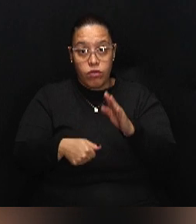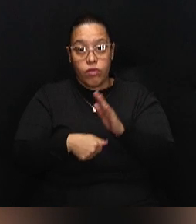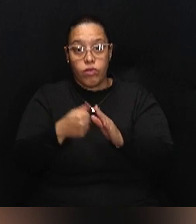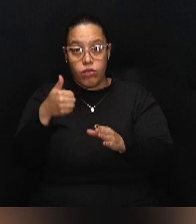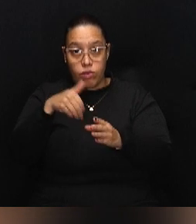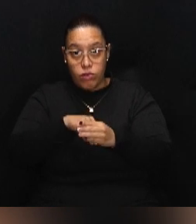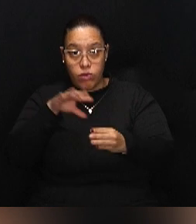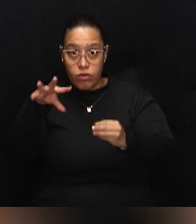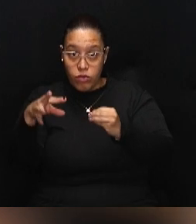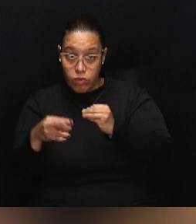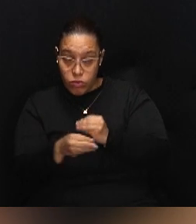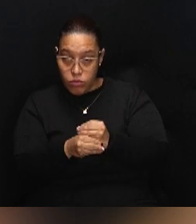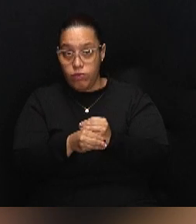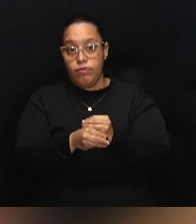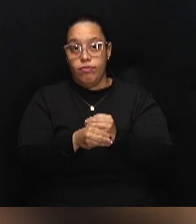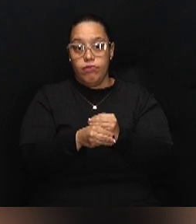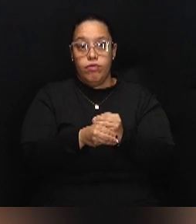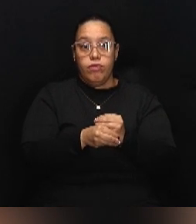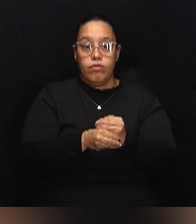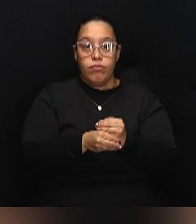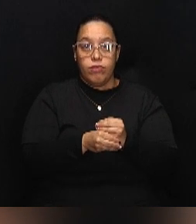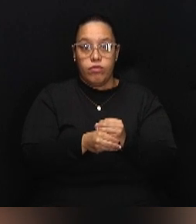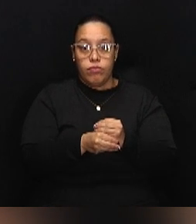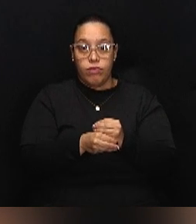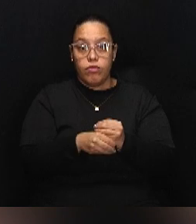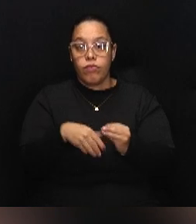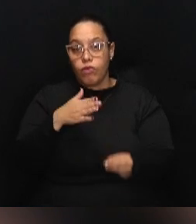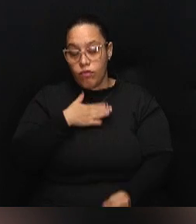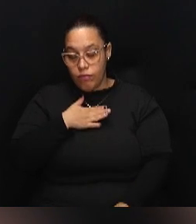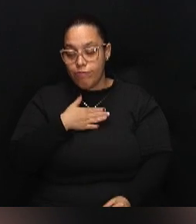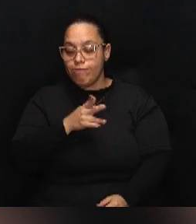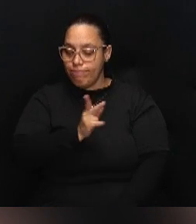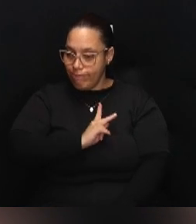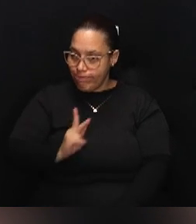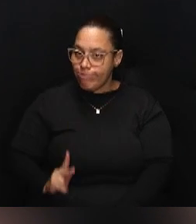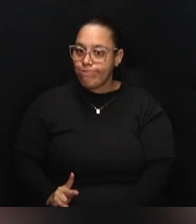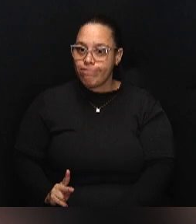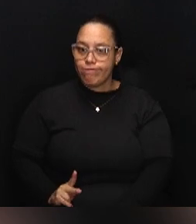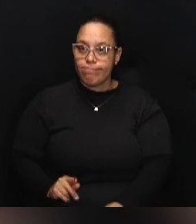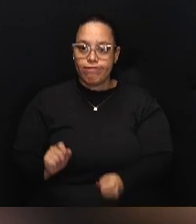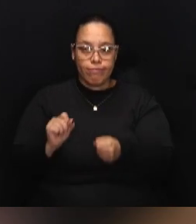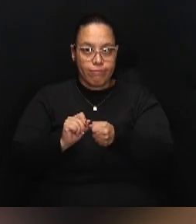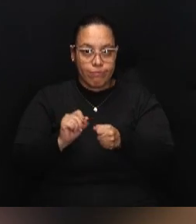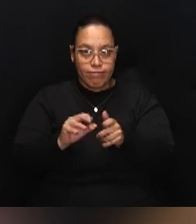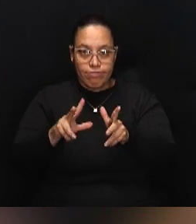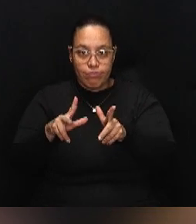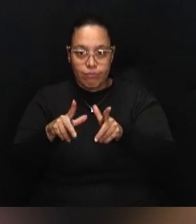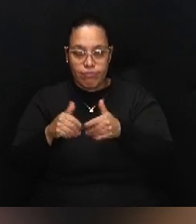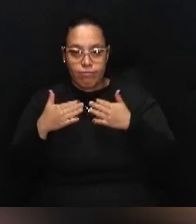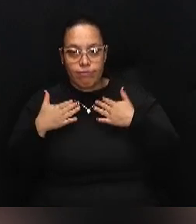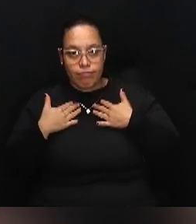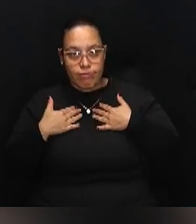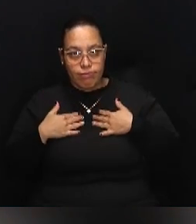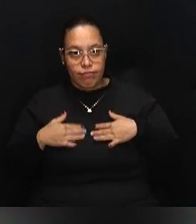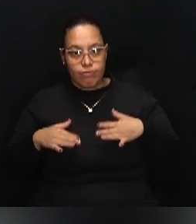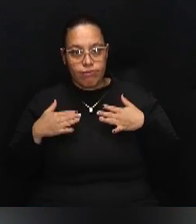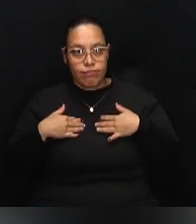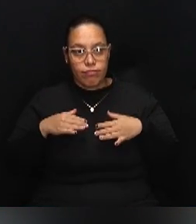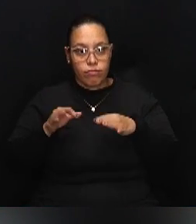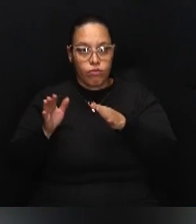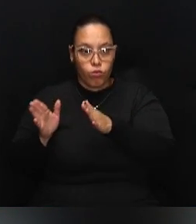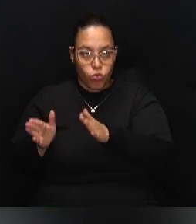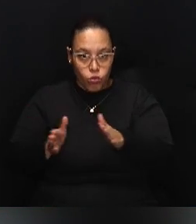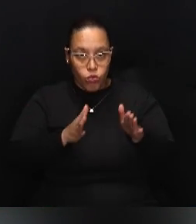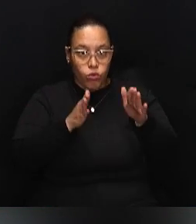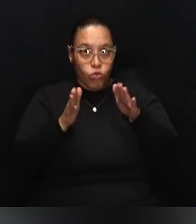que nós votamos as emendas impositivas foi sobre a minha presidência. Fizemos tudo com muita tranquilidade, com muita